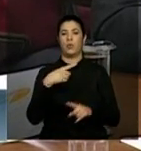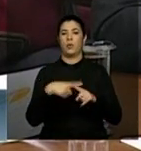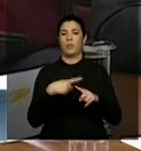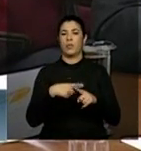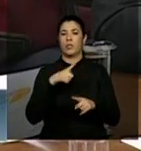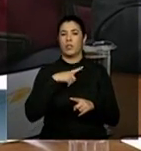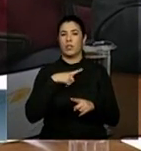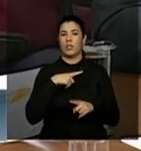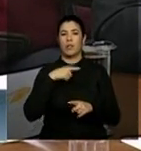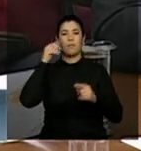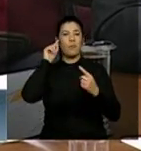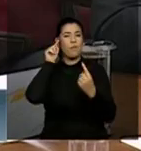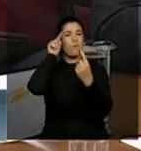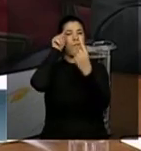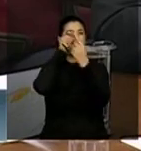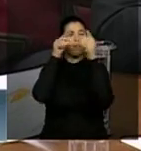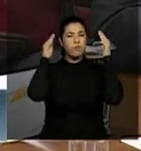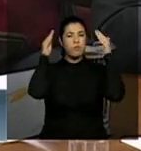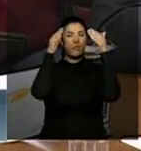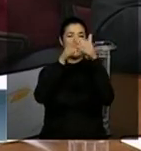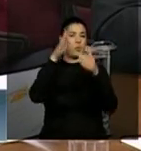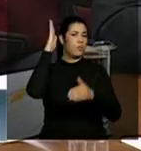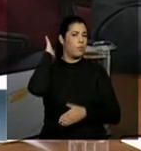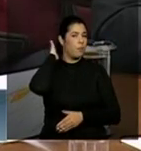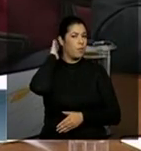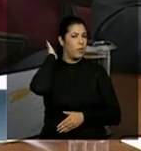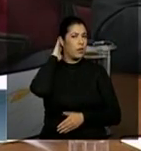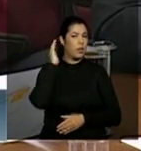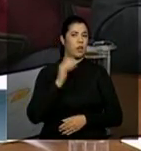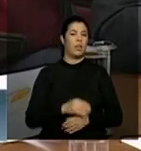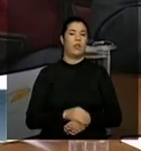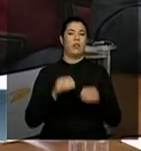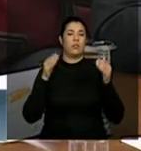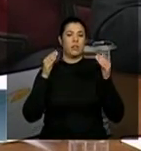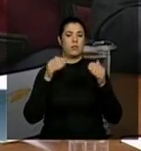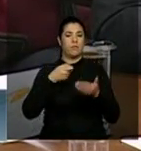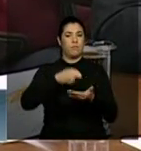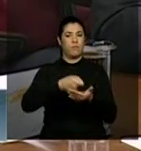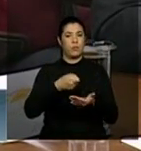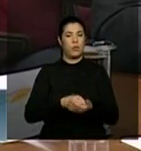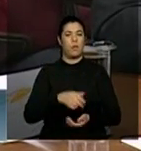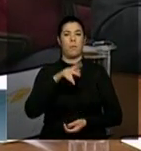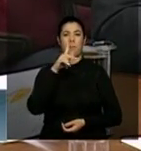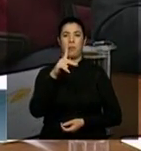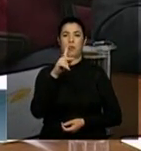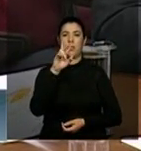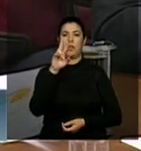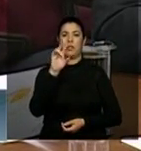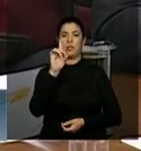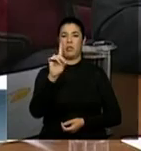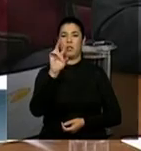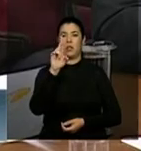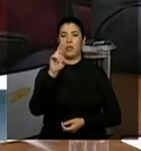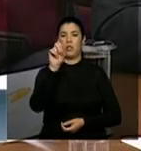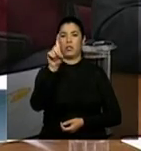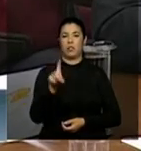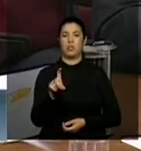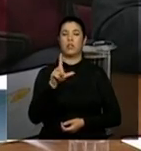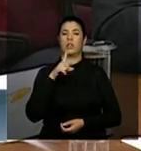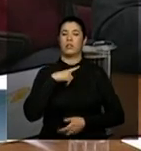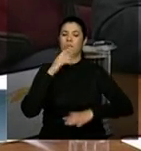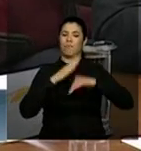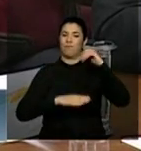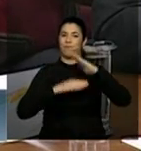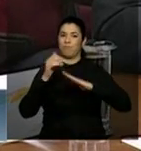fincado lá no Pará, em cima do PDRSX, que a senhora conhece muito bem, e nós estamos desenvolvendo ações